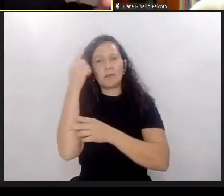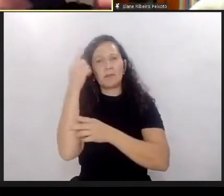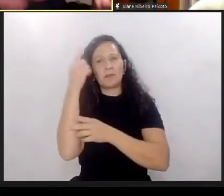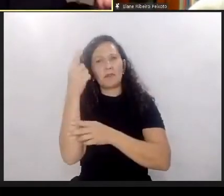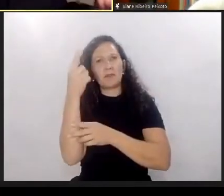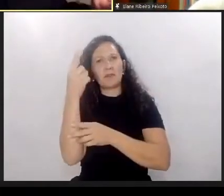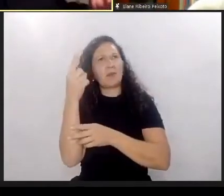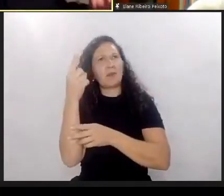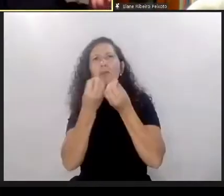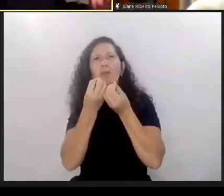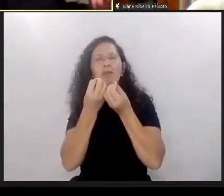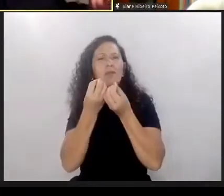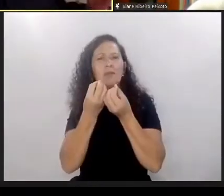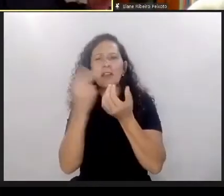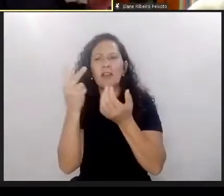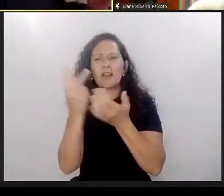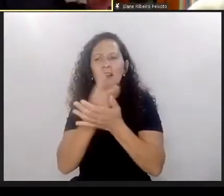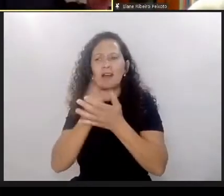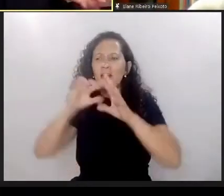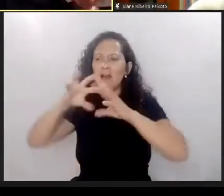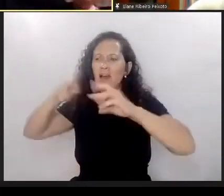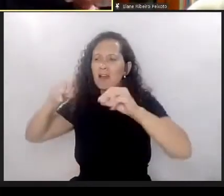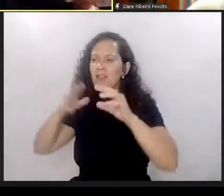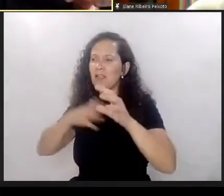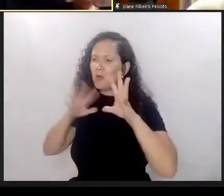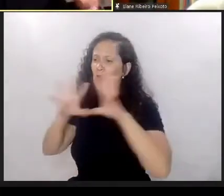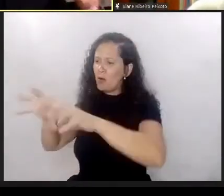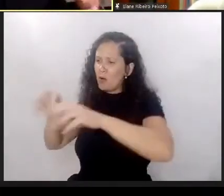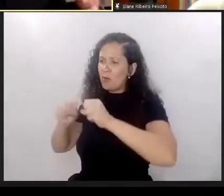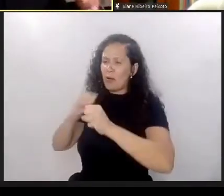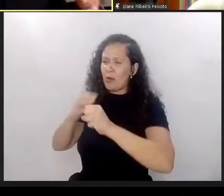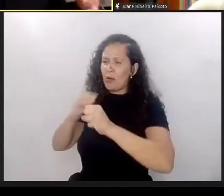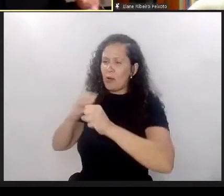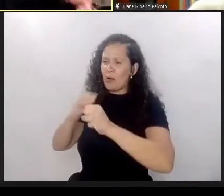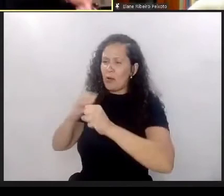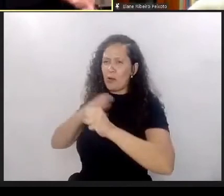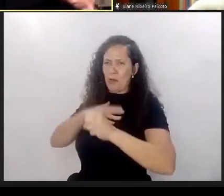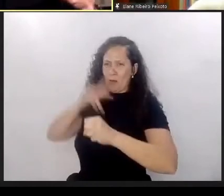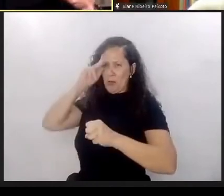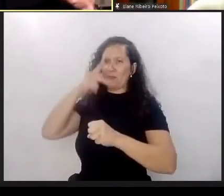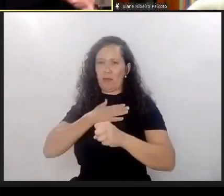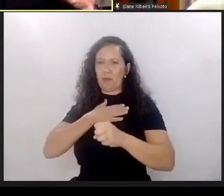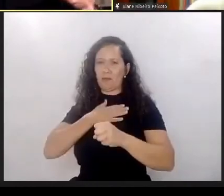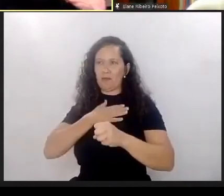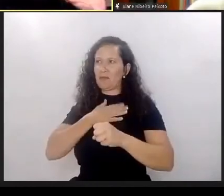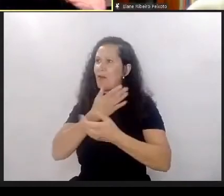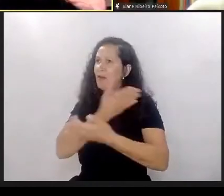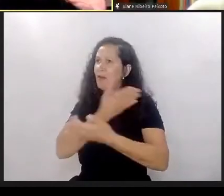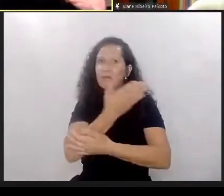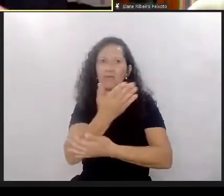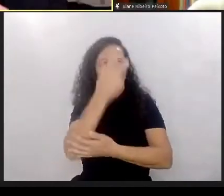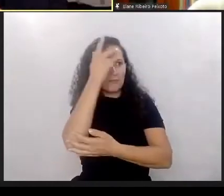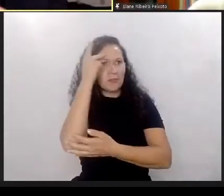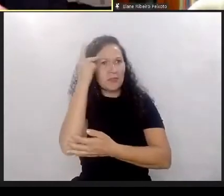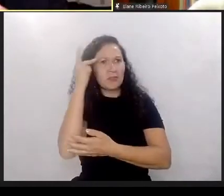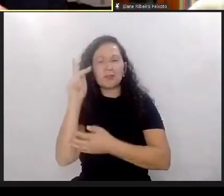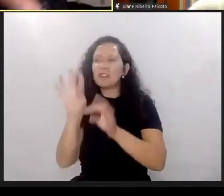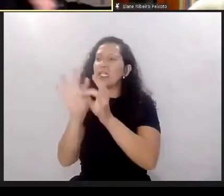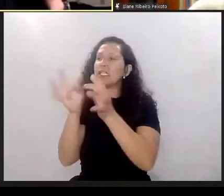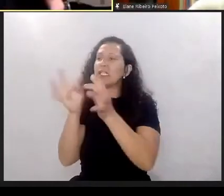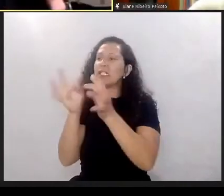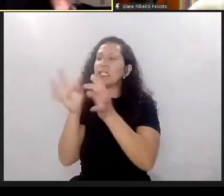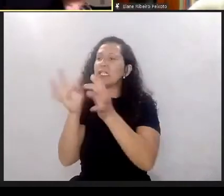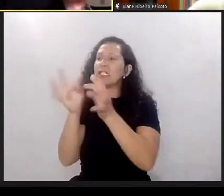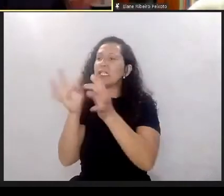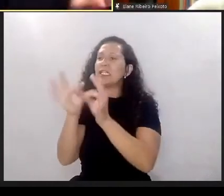alguém falou assim, isso é meu. E encontrou gente suficientemente simples para acreditar nele. Foi o fundador da